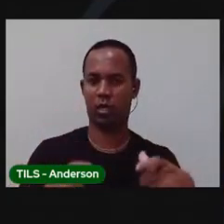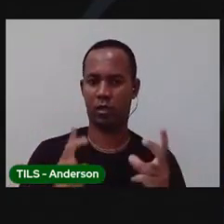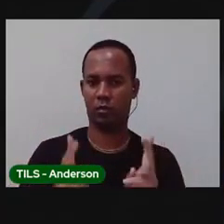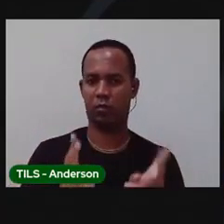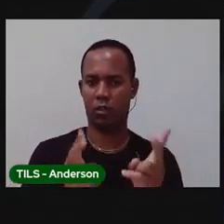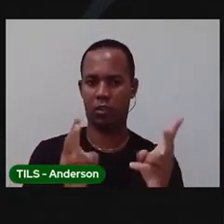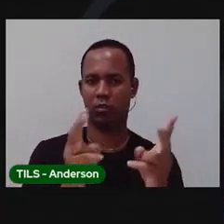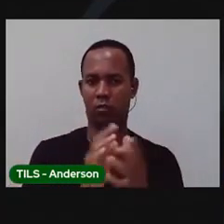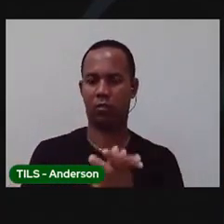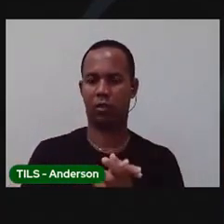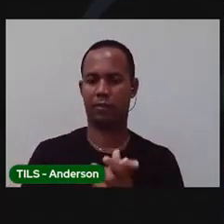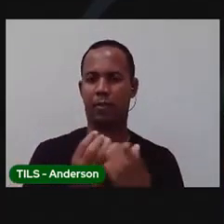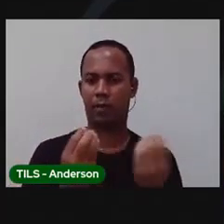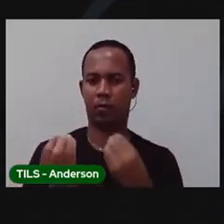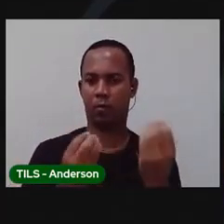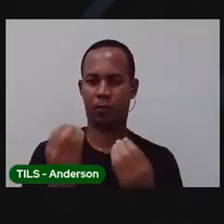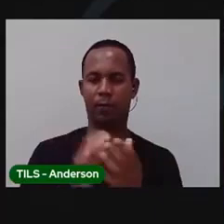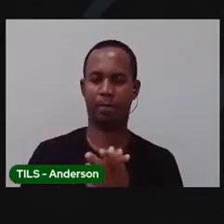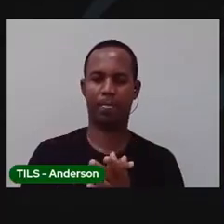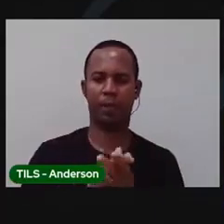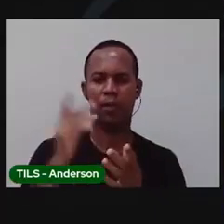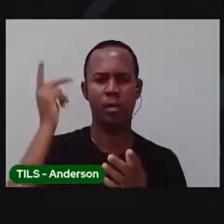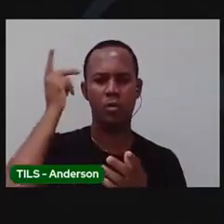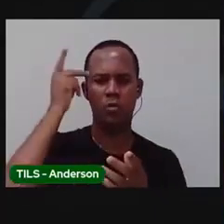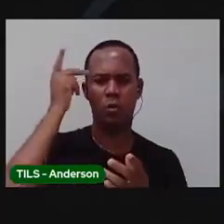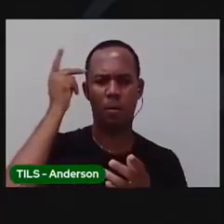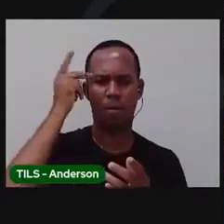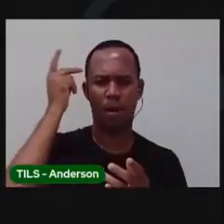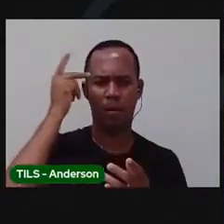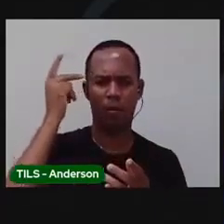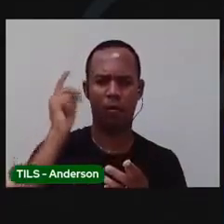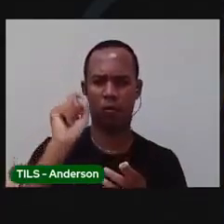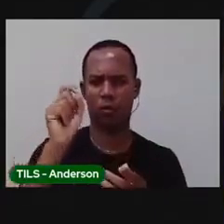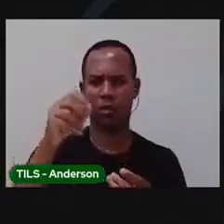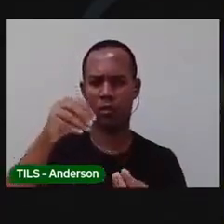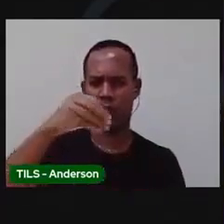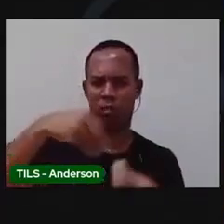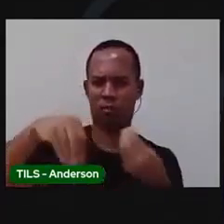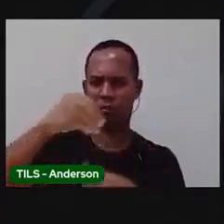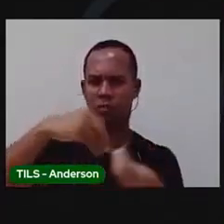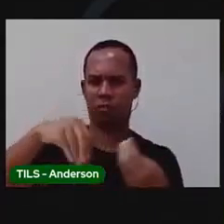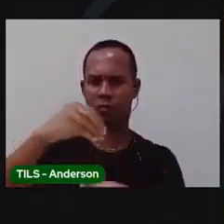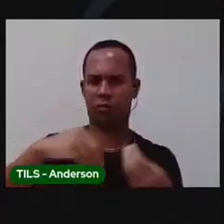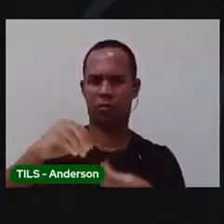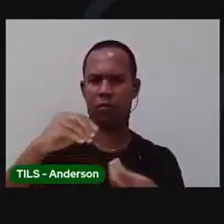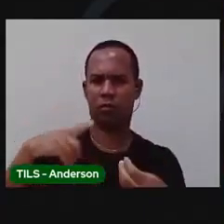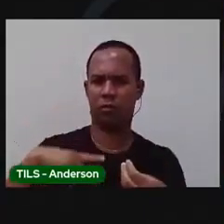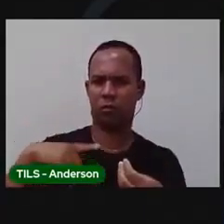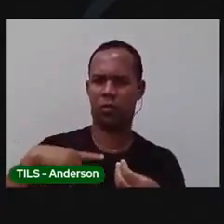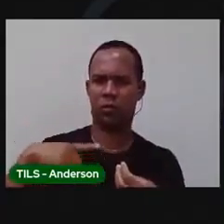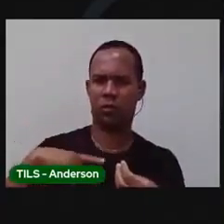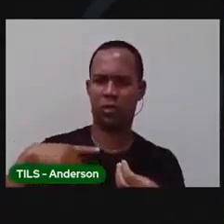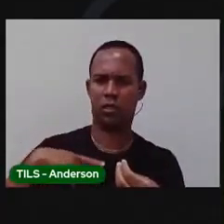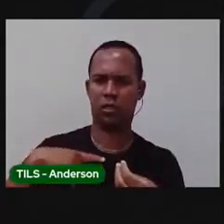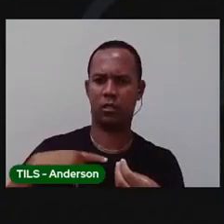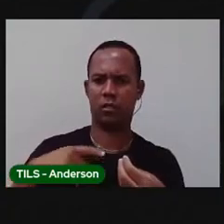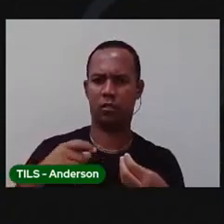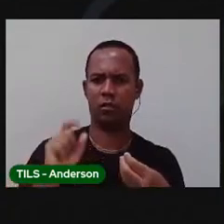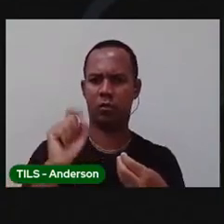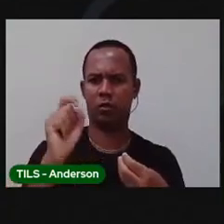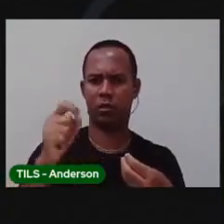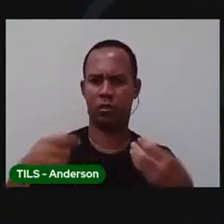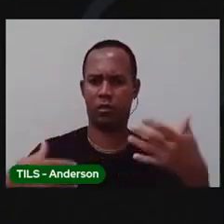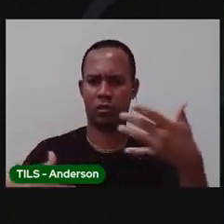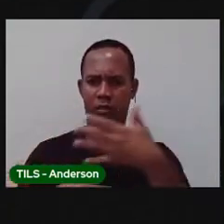horas. Já em São Paulo, a triagem do reciclável não parou por causa dessas máquinas. A cidade tem